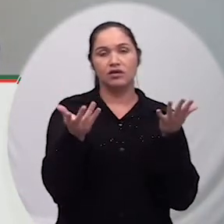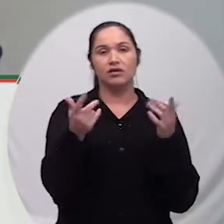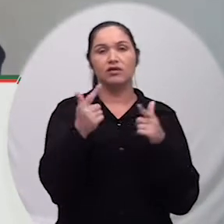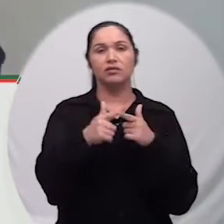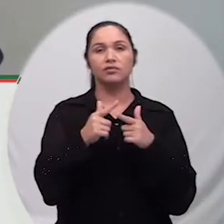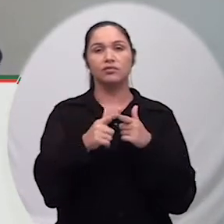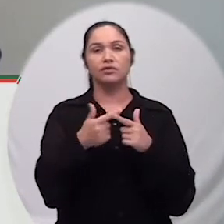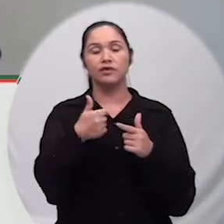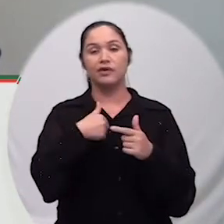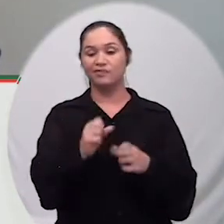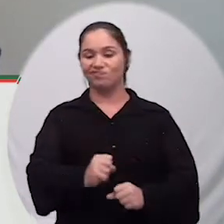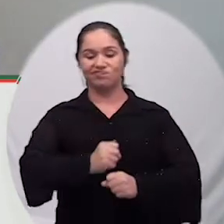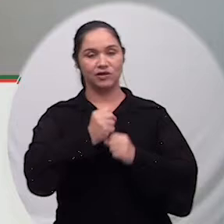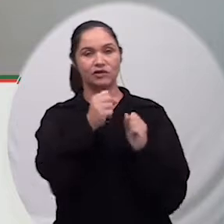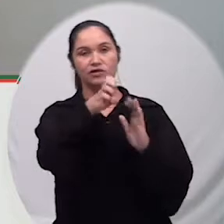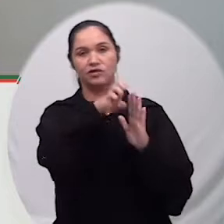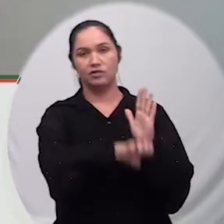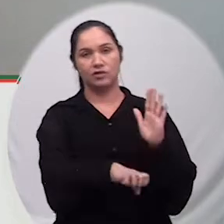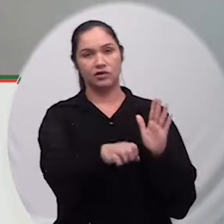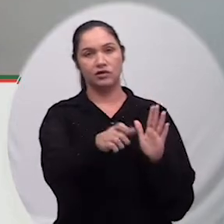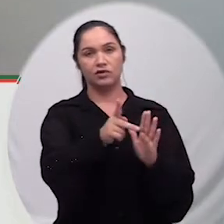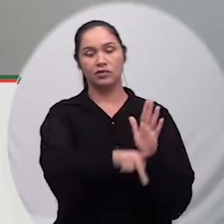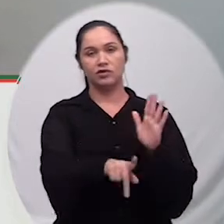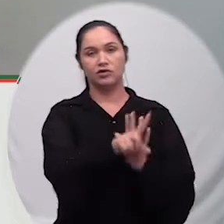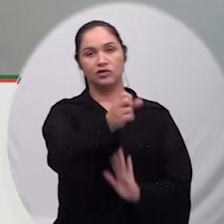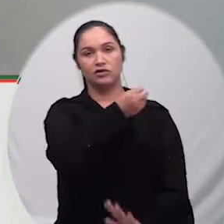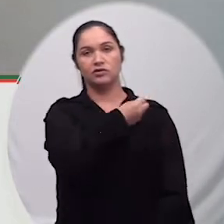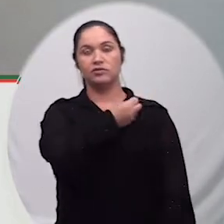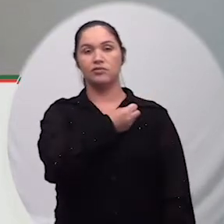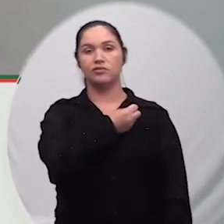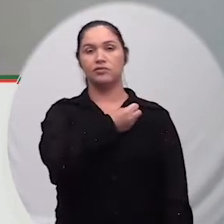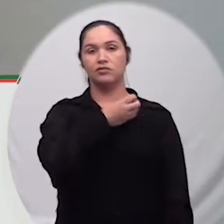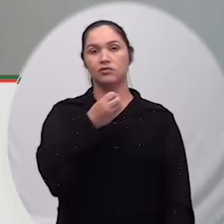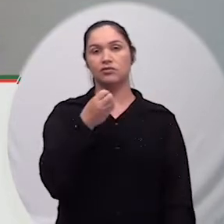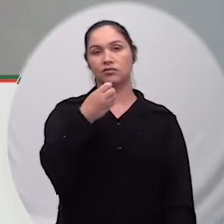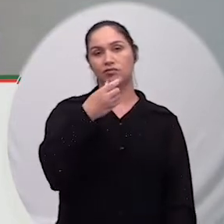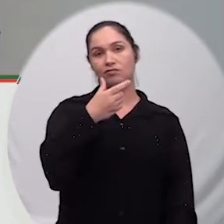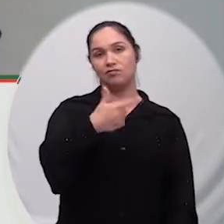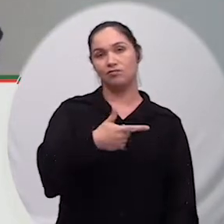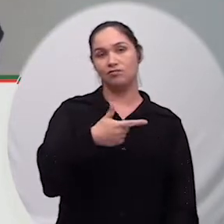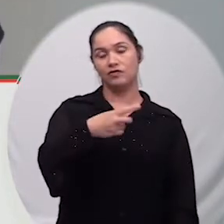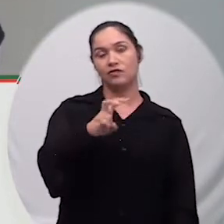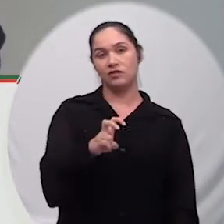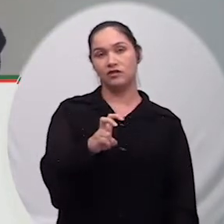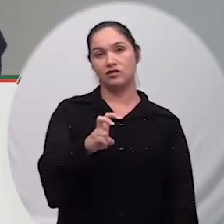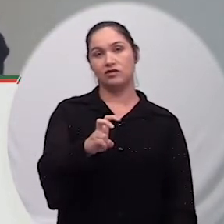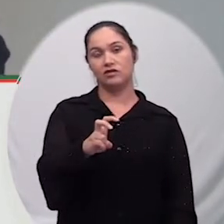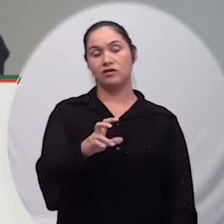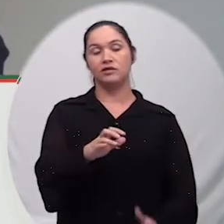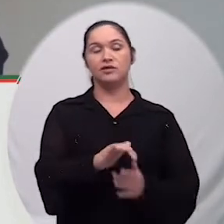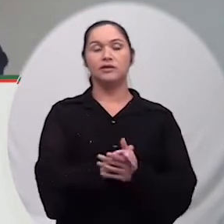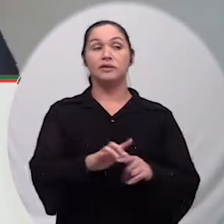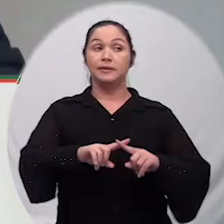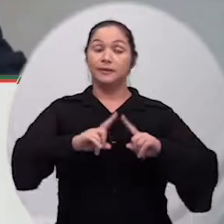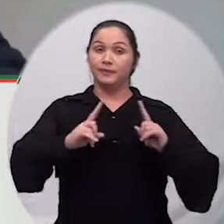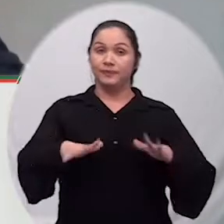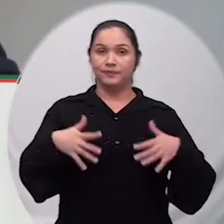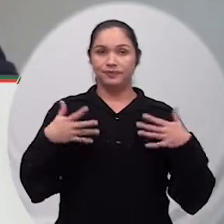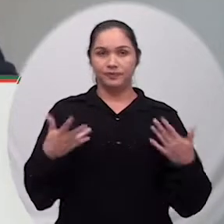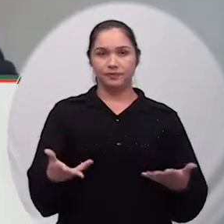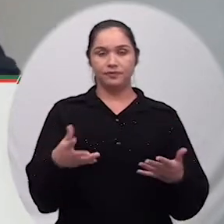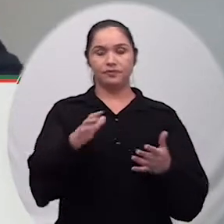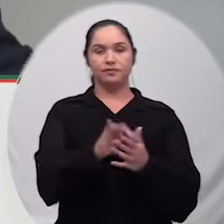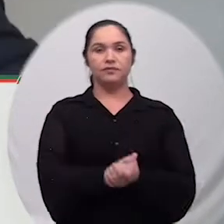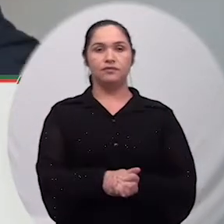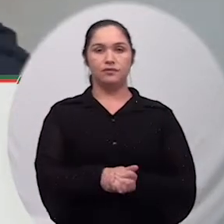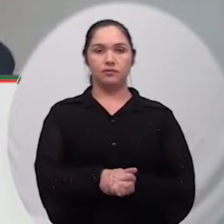daquela emenda do PE 25, a emenda 47. Aí vocês entenderiam realmente o que estou pedindo aqui nesse requerimento. Das